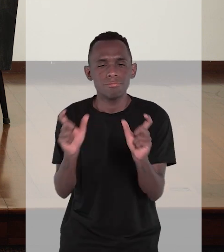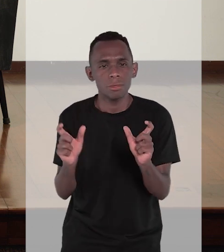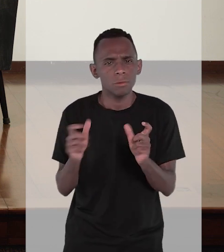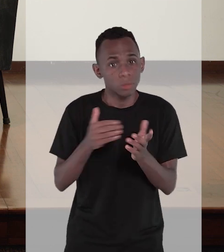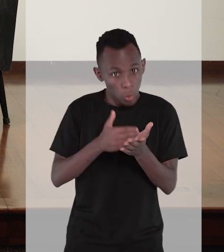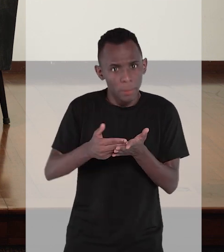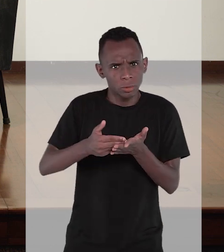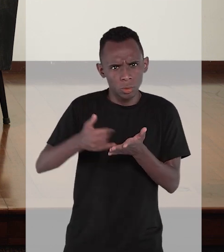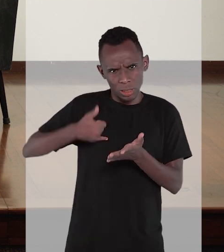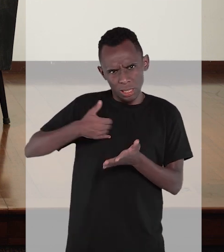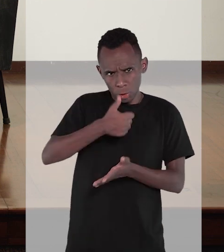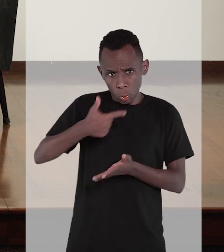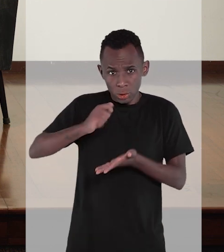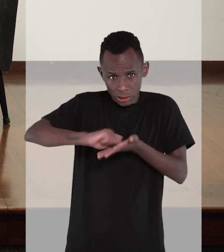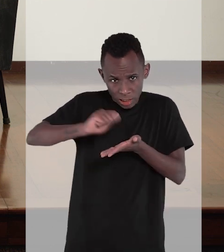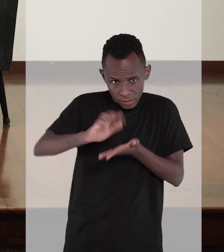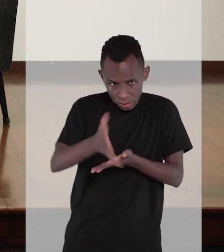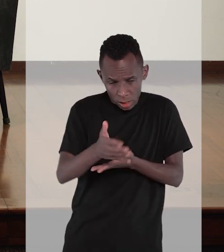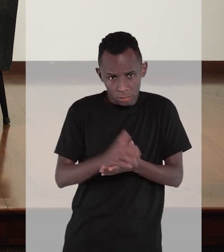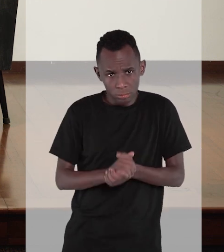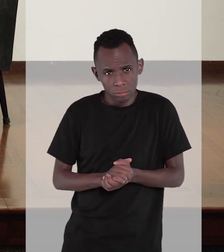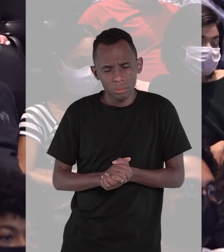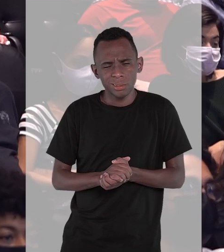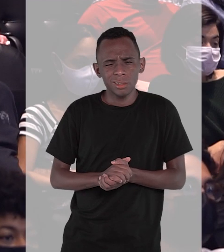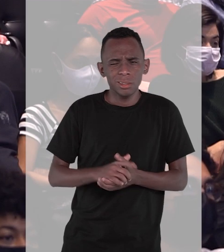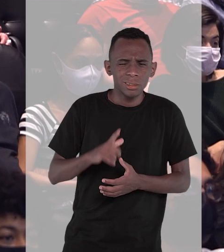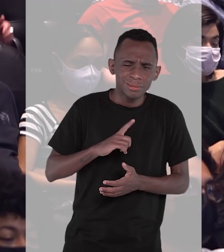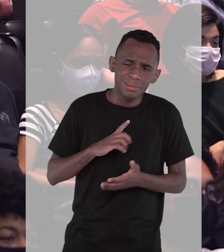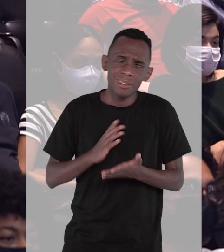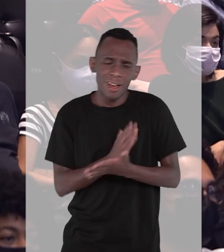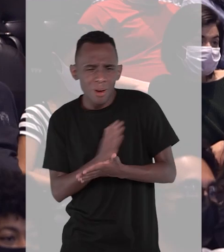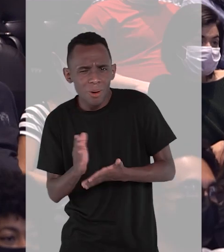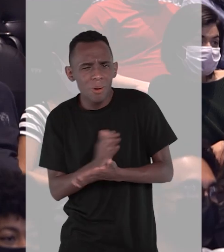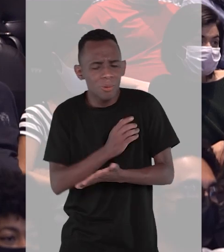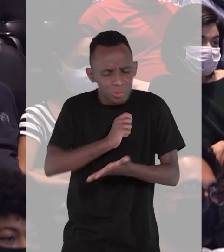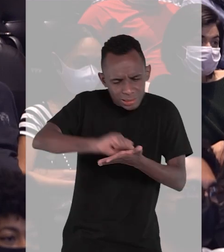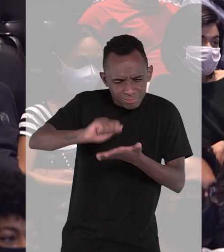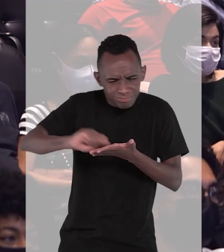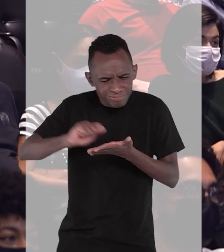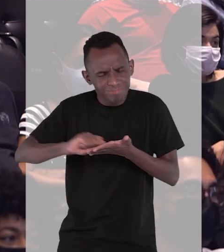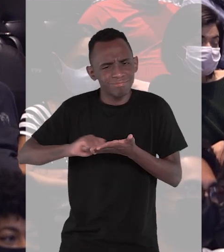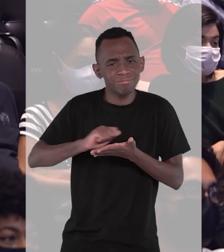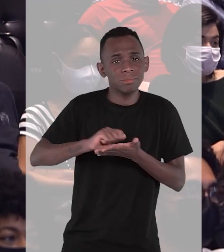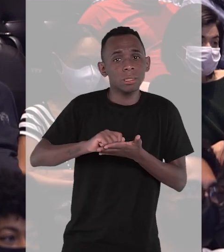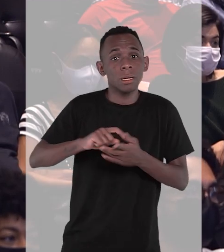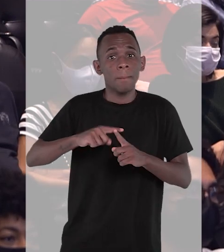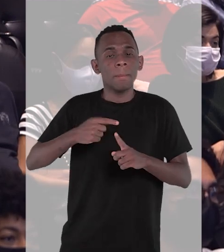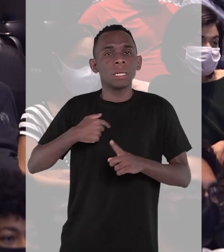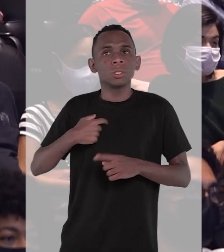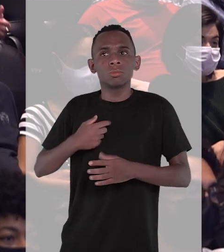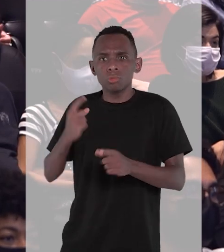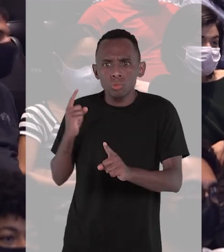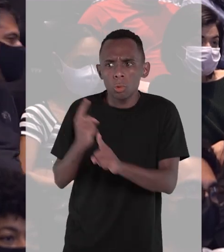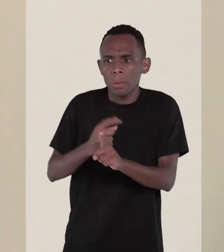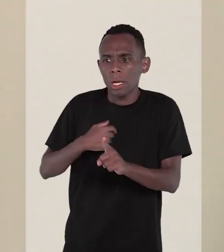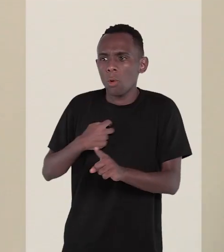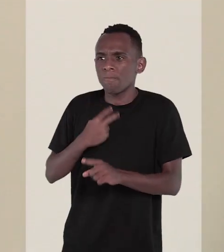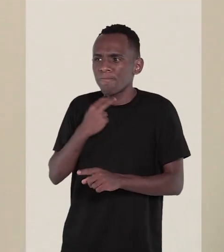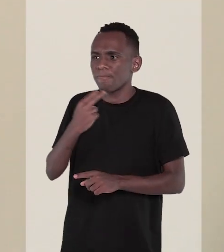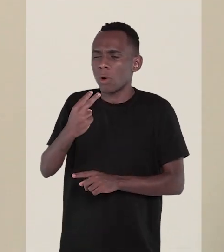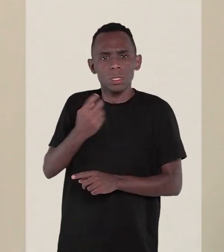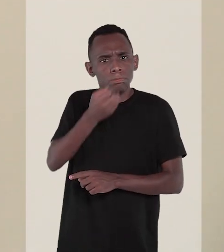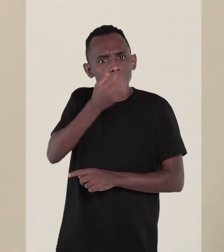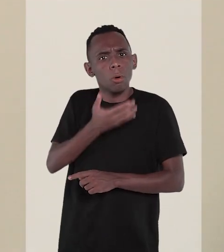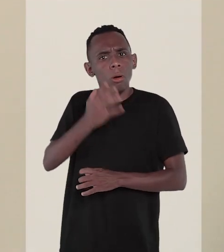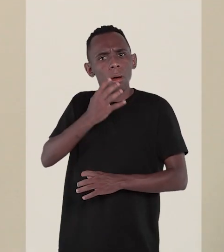palavra. Você já começou a escrever nessa época? Tinha uns rabiscos escondidos e tal, mas quando eu descobri que eu tinha uma voz para